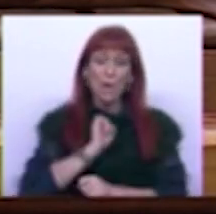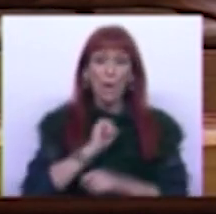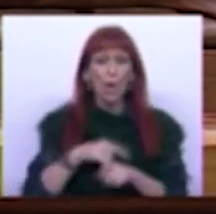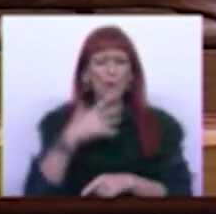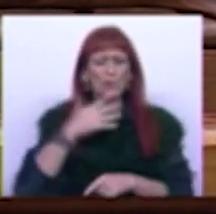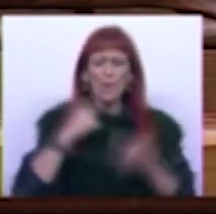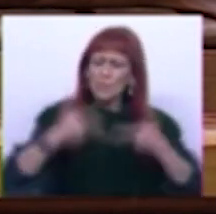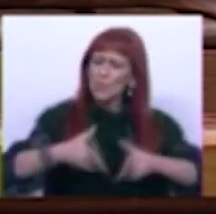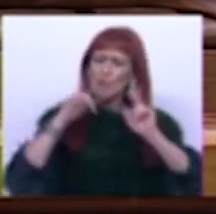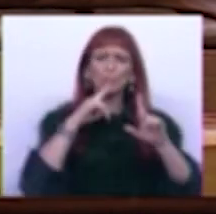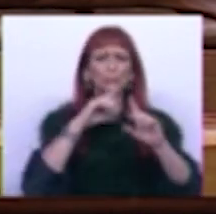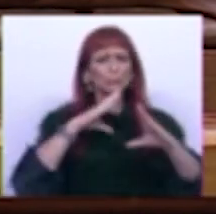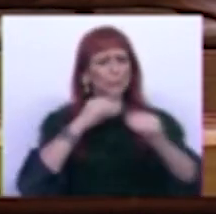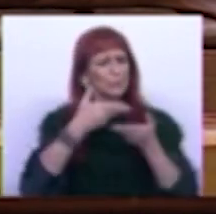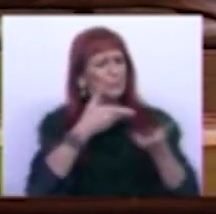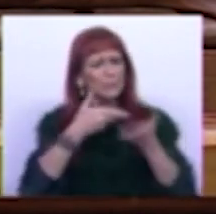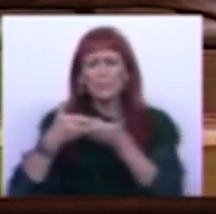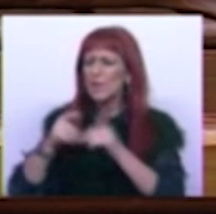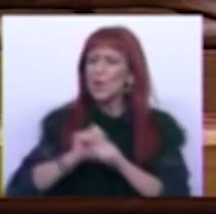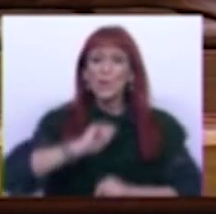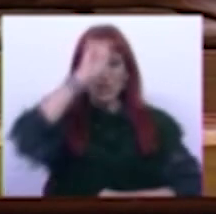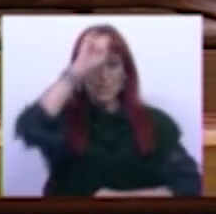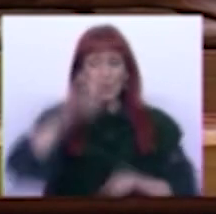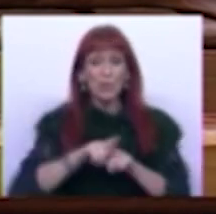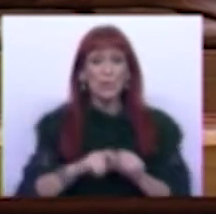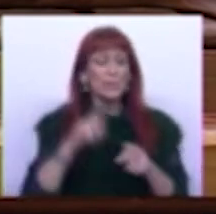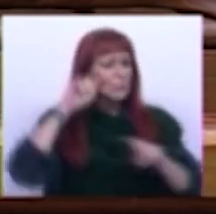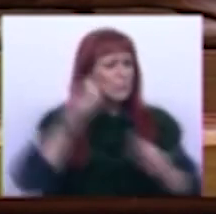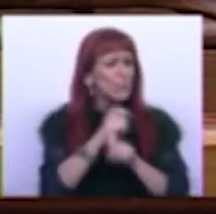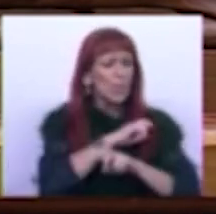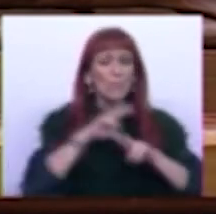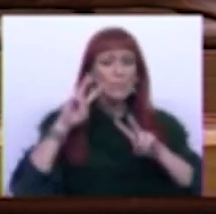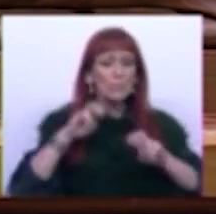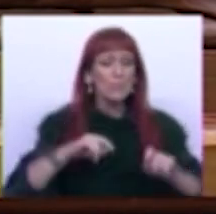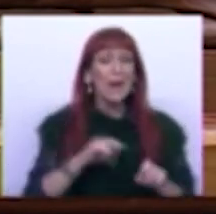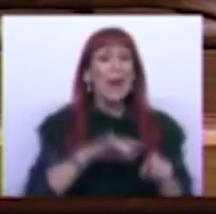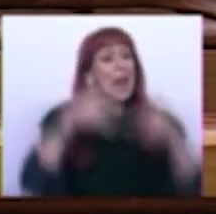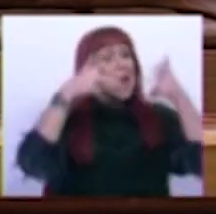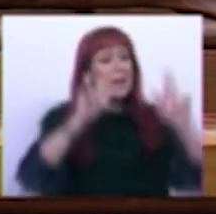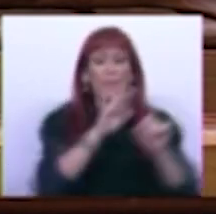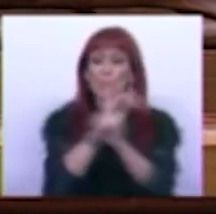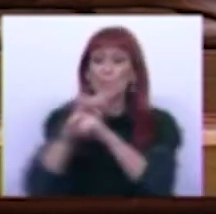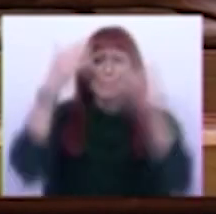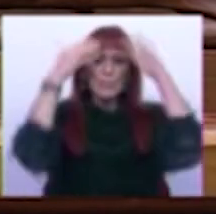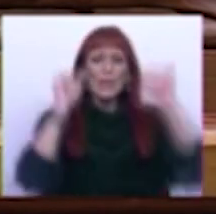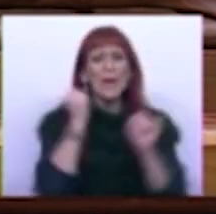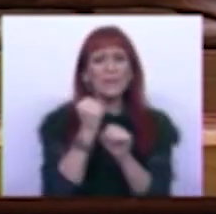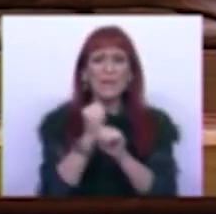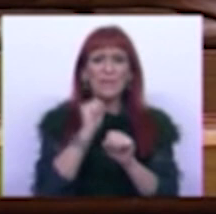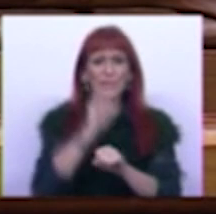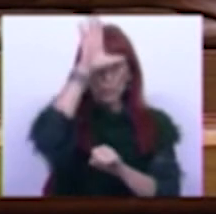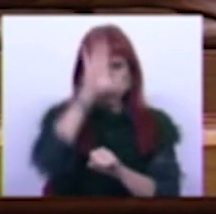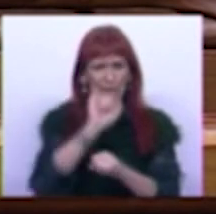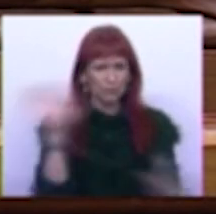total disponibilidade para o diálogo e com o nosso respeito pelo escrutínio livre, plural e democrático da atividade